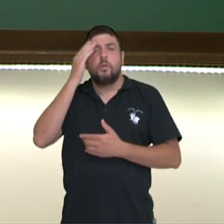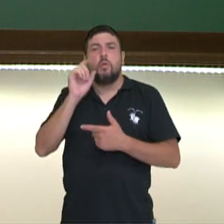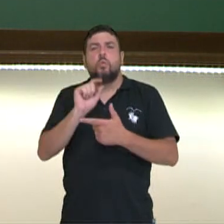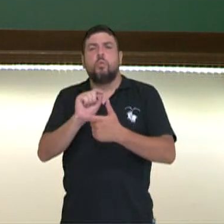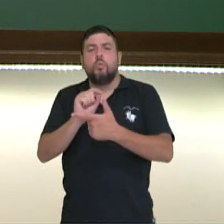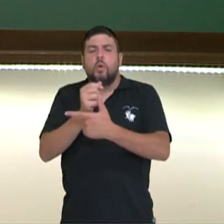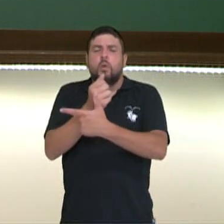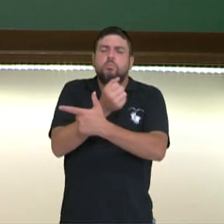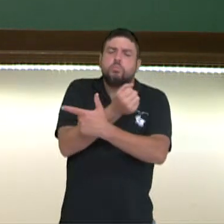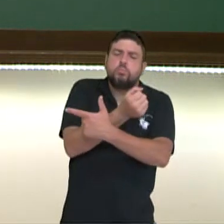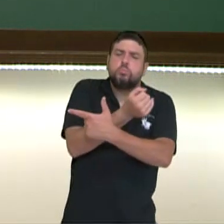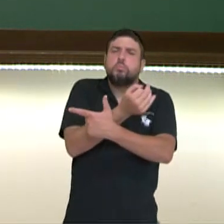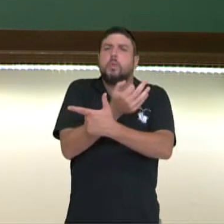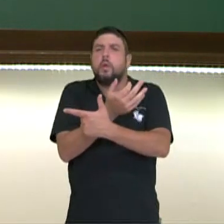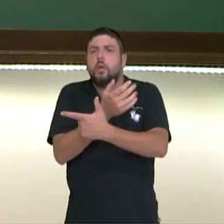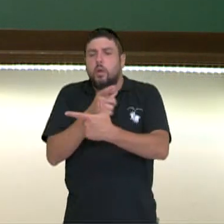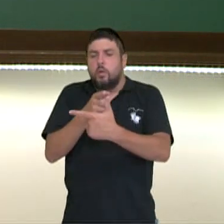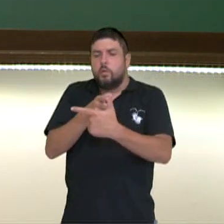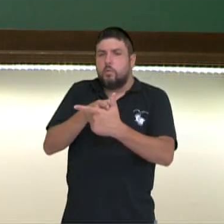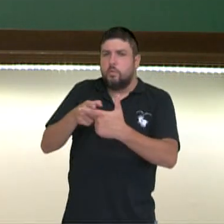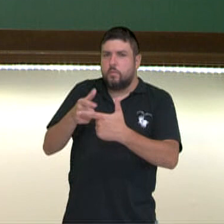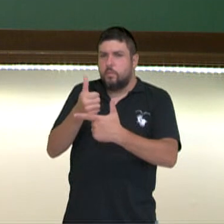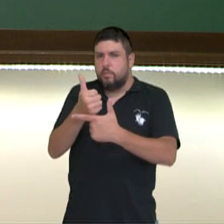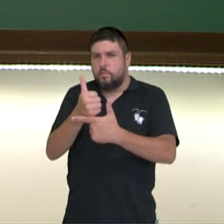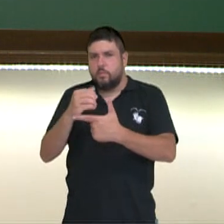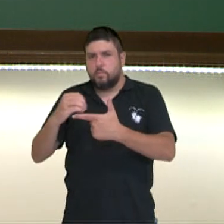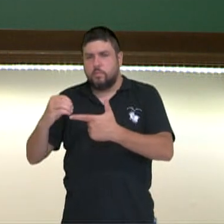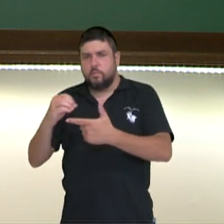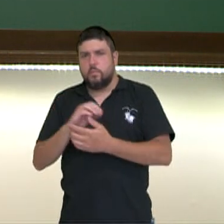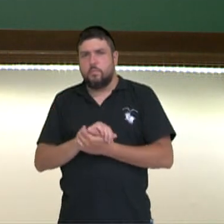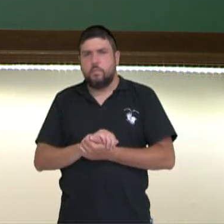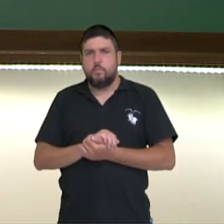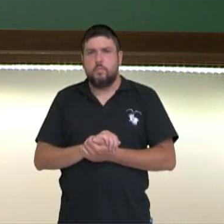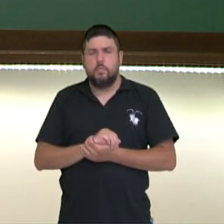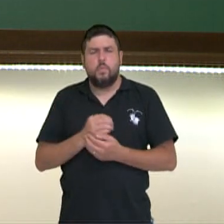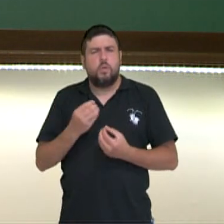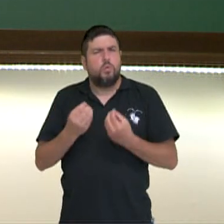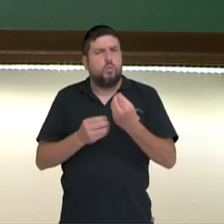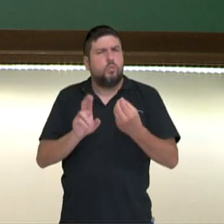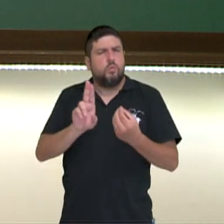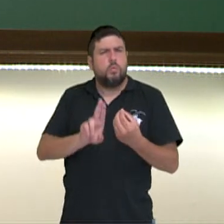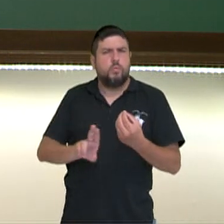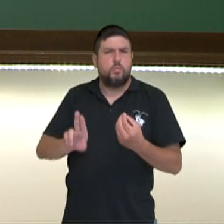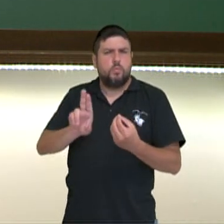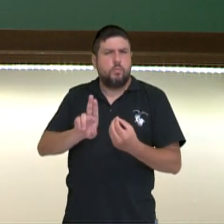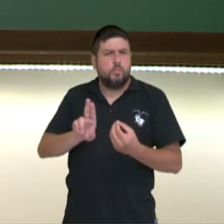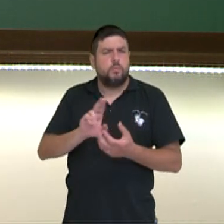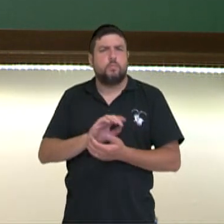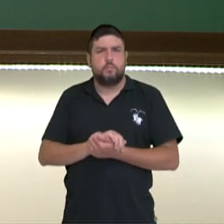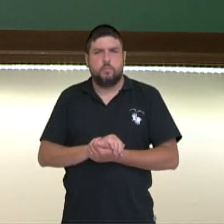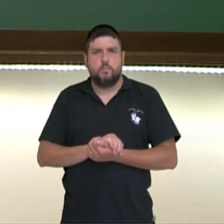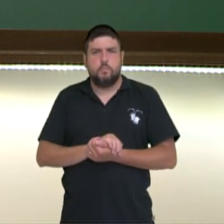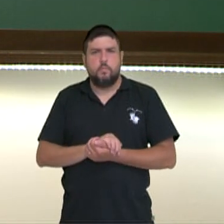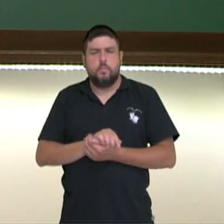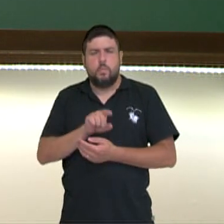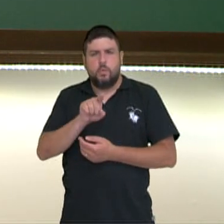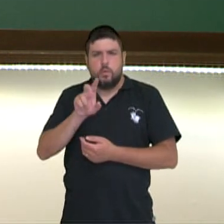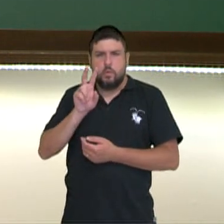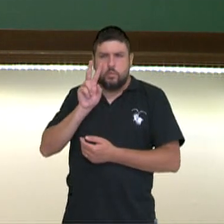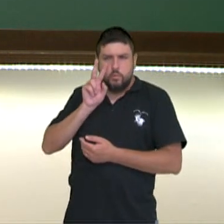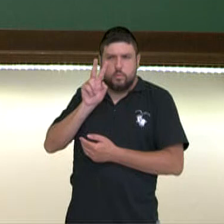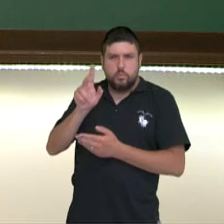coisa relacionada com o 100, uma razão com o 100. Aonde que a gente usa a porcentagem? Você deve acompanhar nos jornais, por